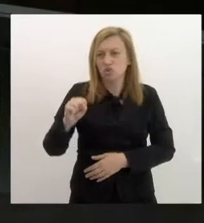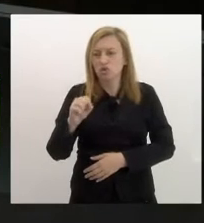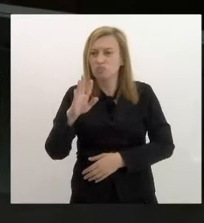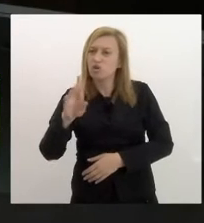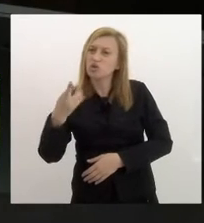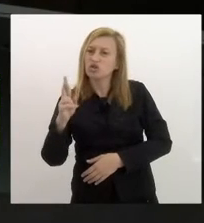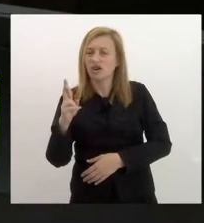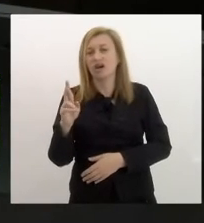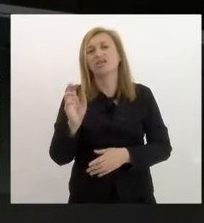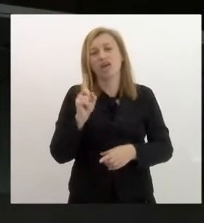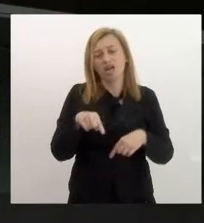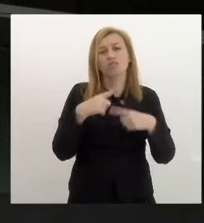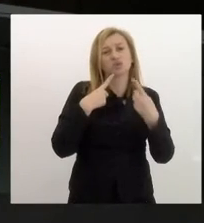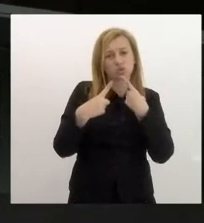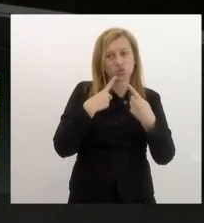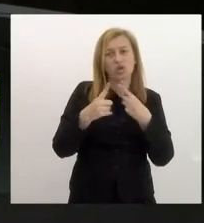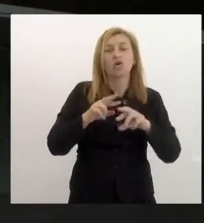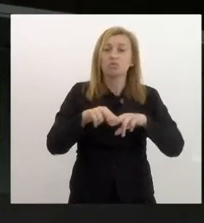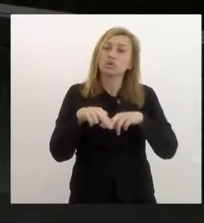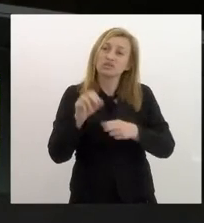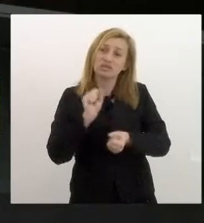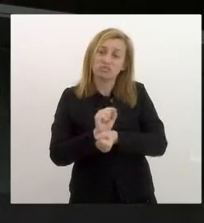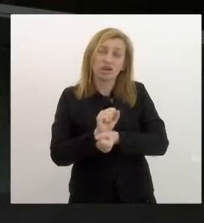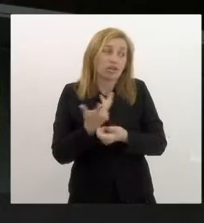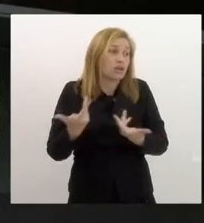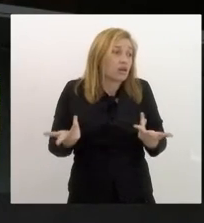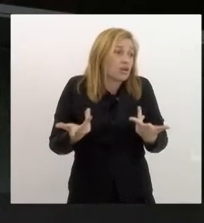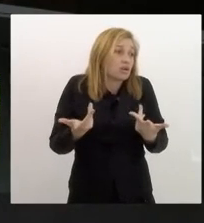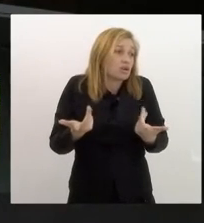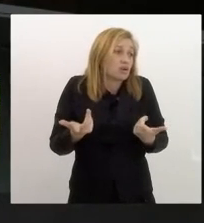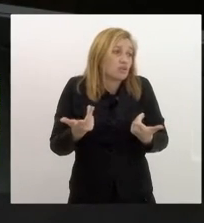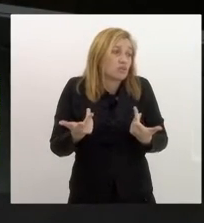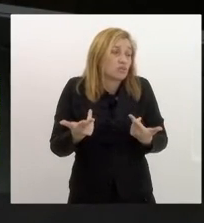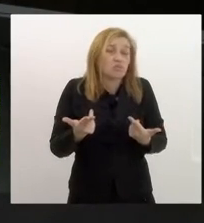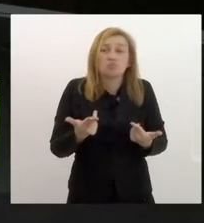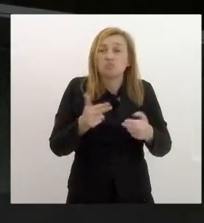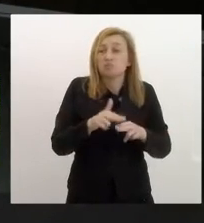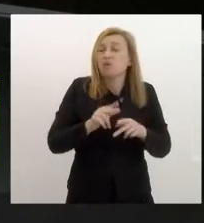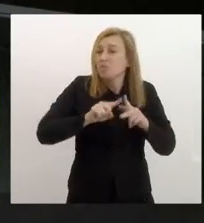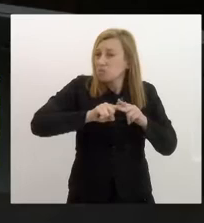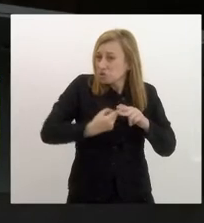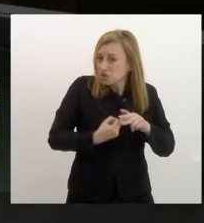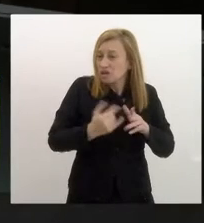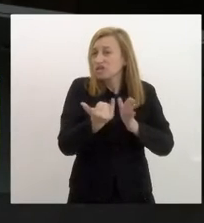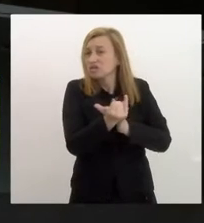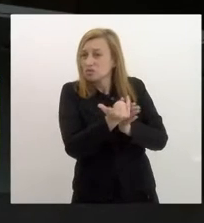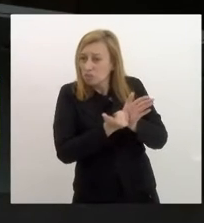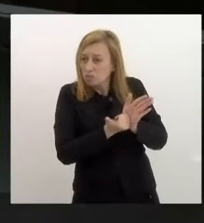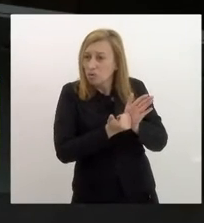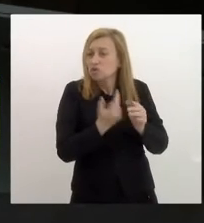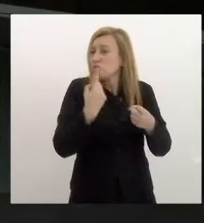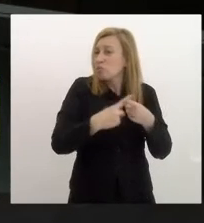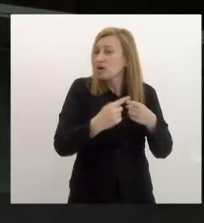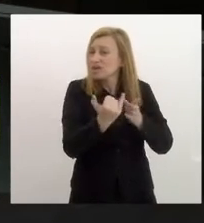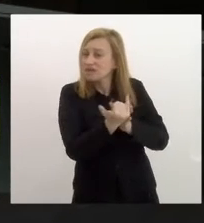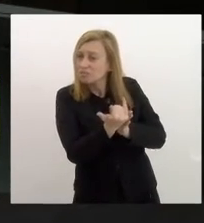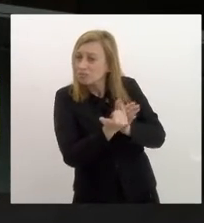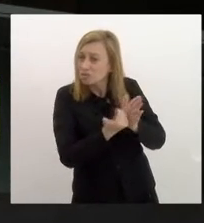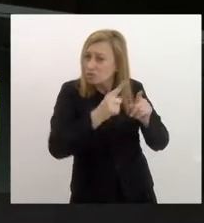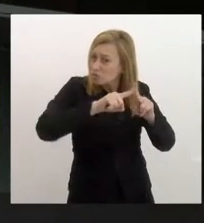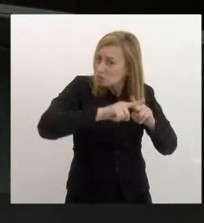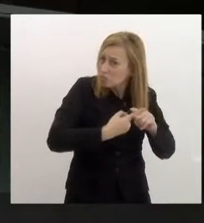reais Então essa é uma discussão por isso a gente tá travado por conta do da modificação do Imposto de Renda porque essa modificação